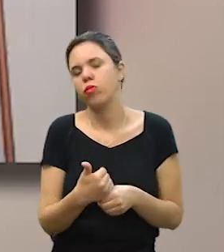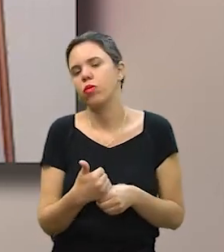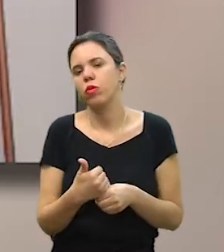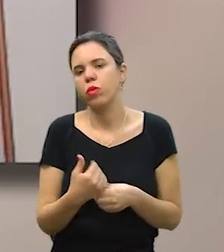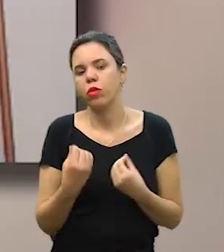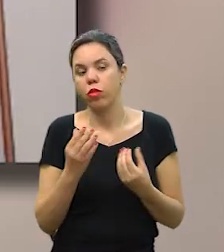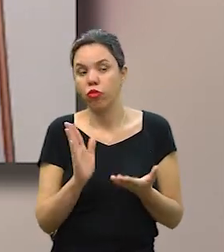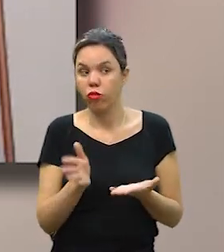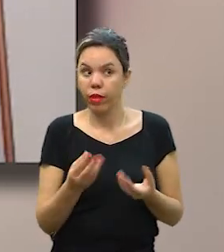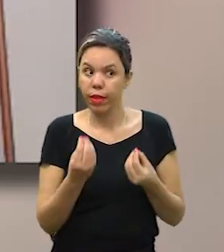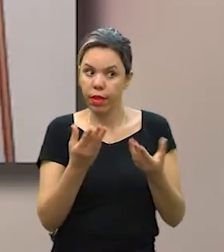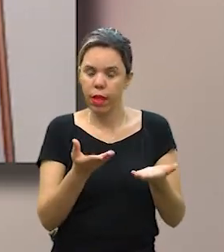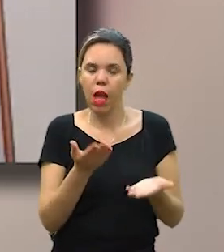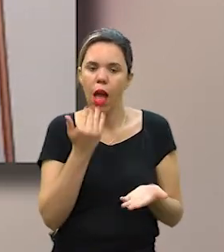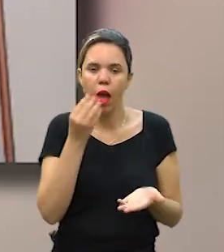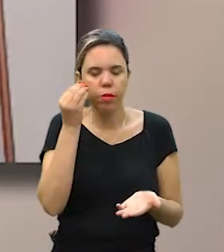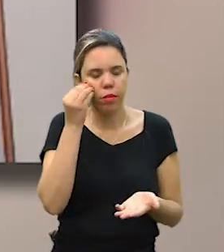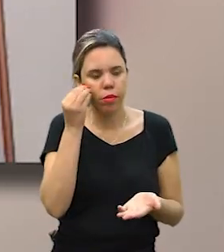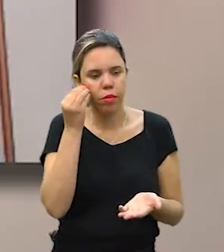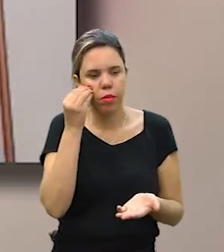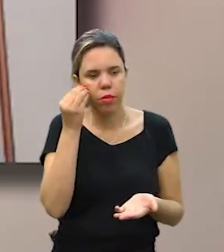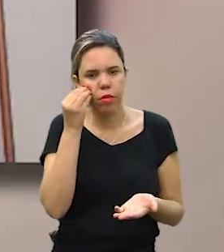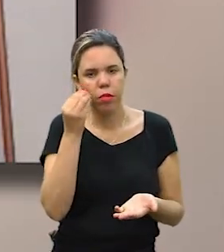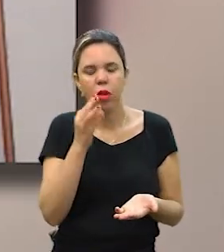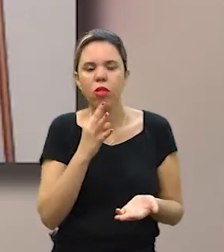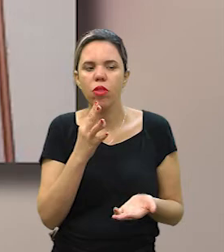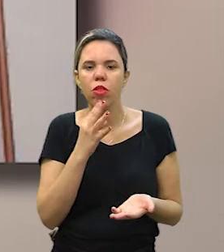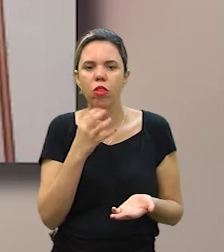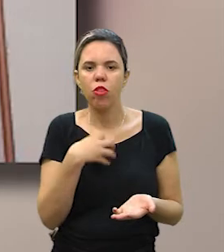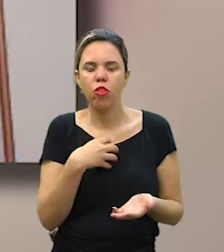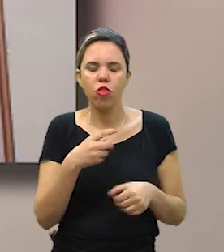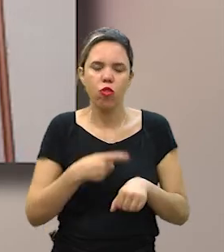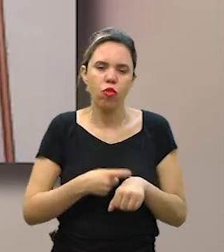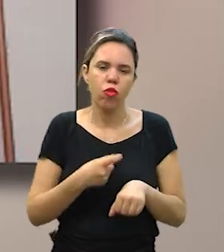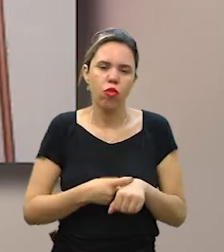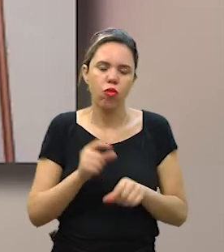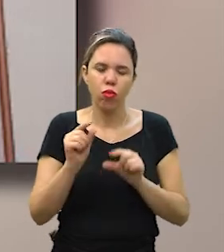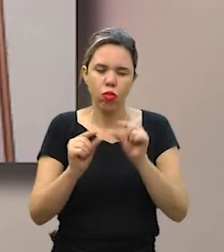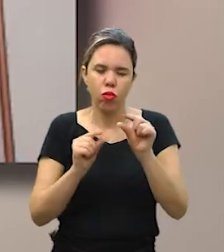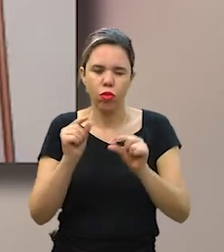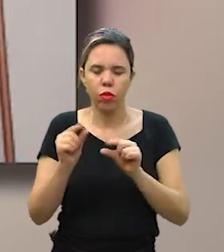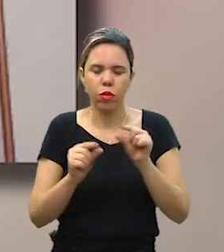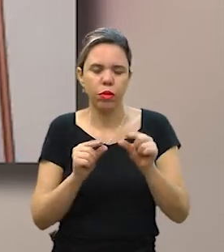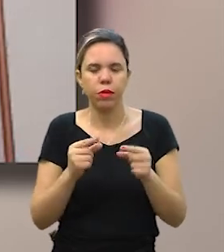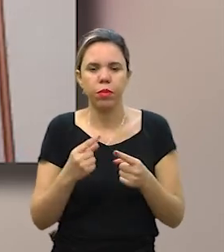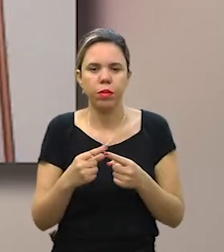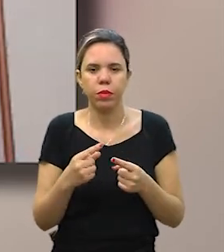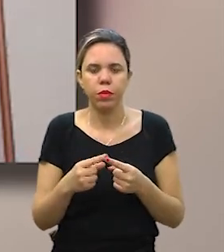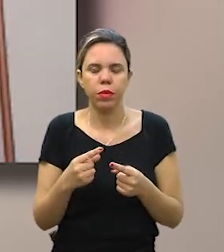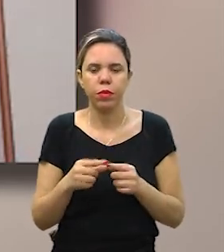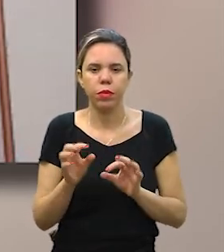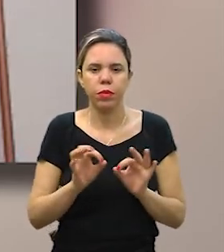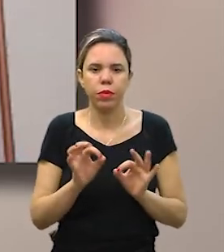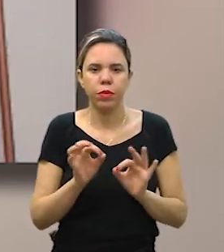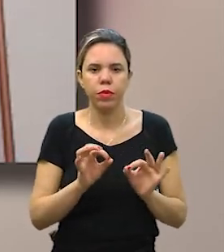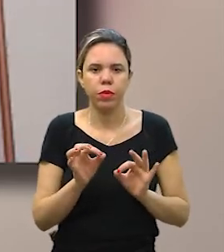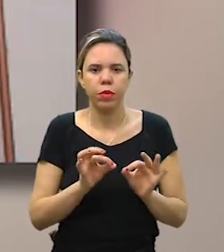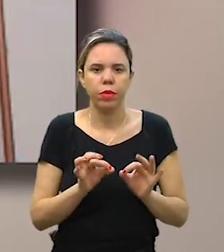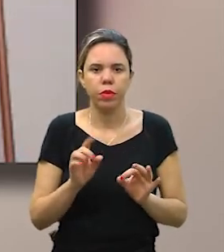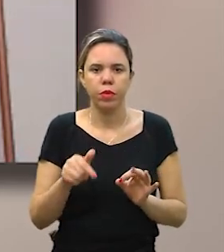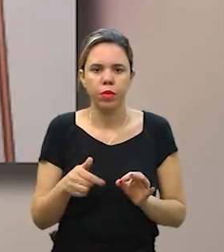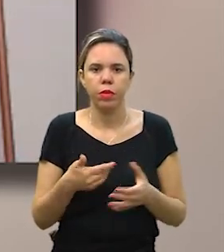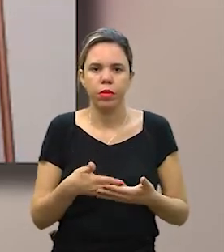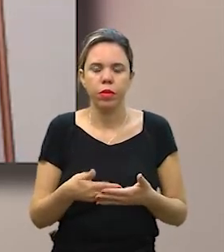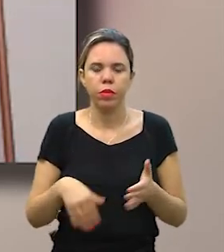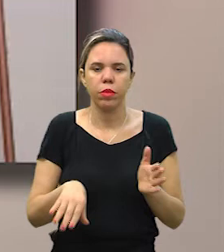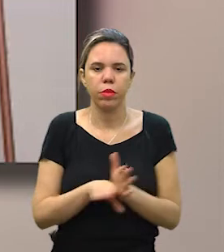alimento, para já esse bebê conhecer os sólidos, pedacinhos, porque a preparação